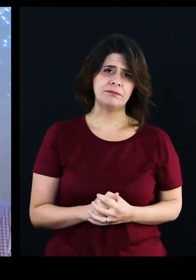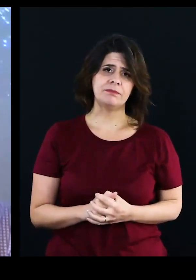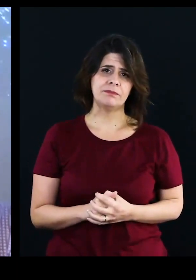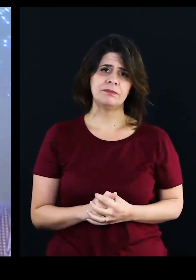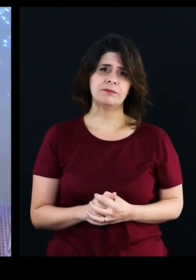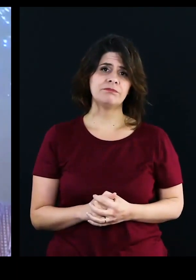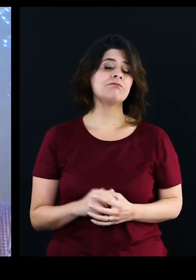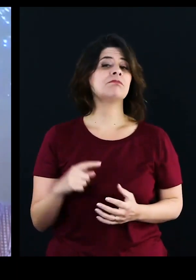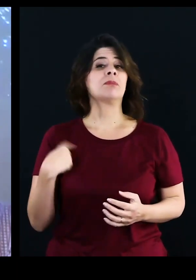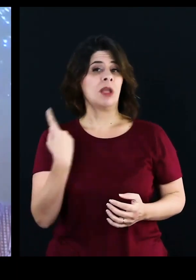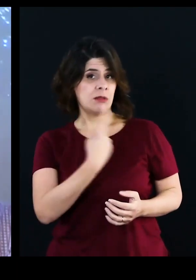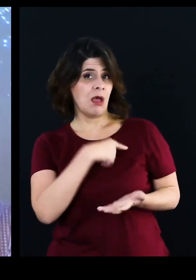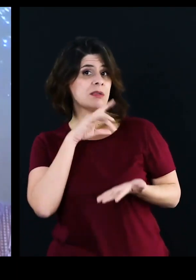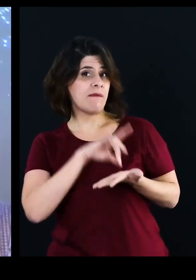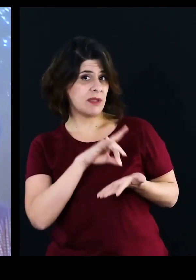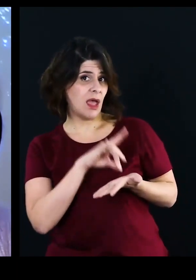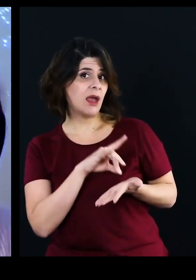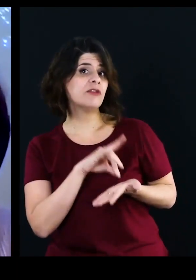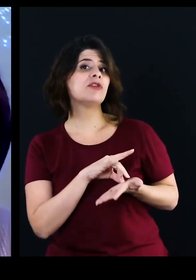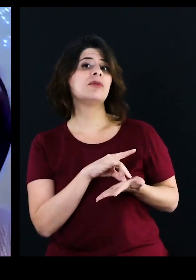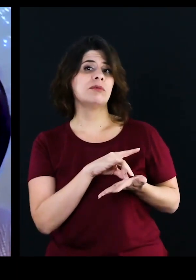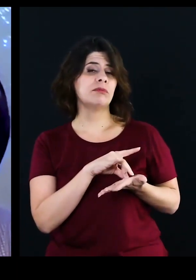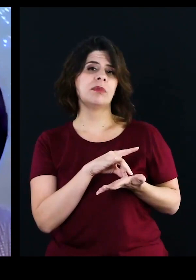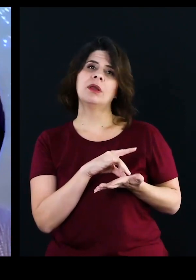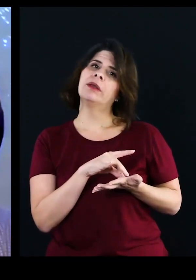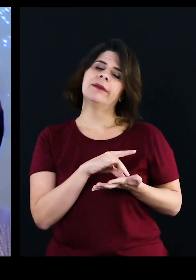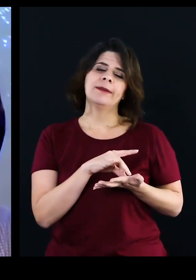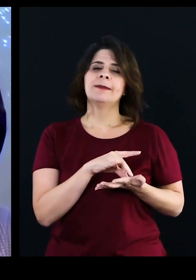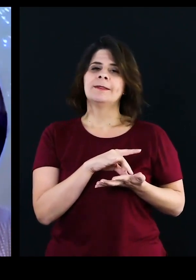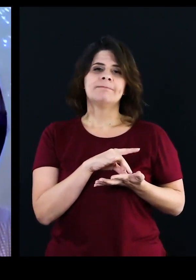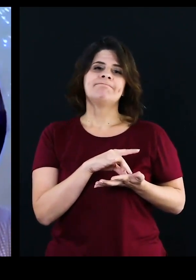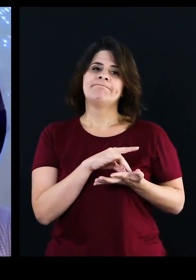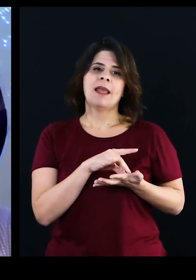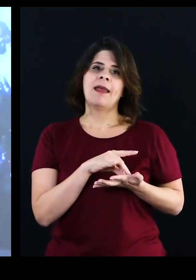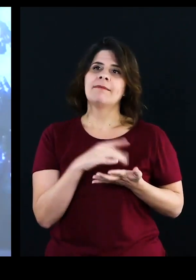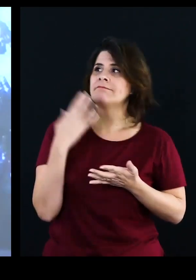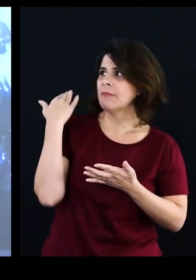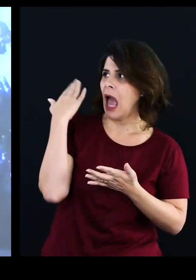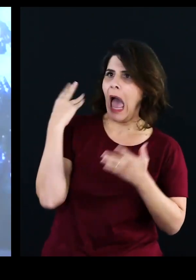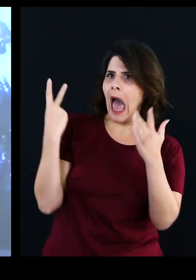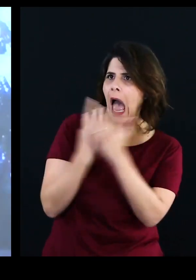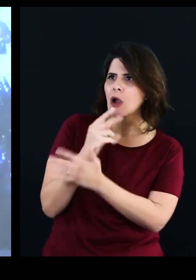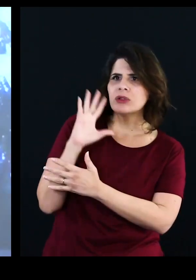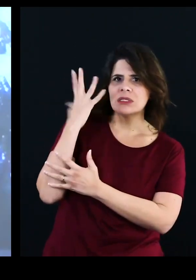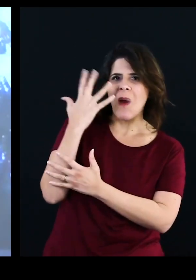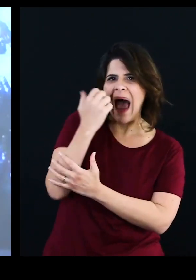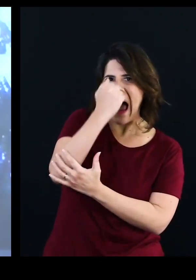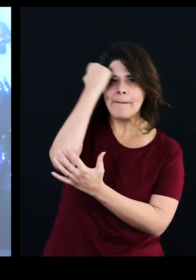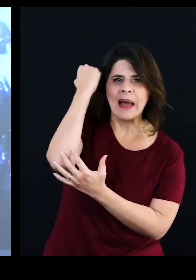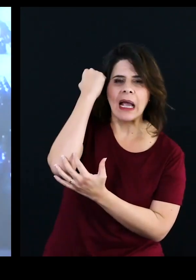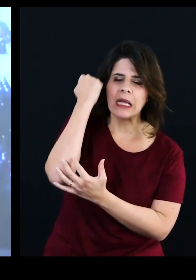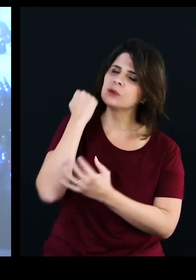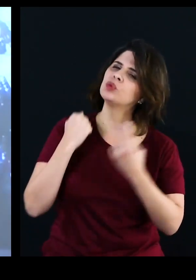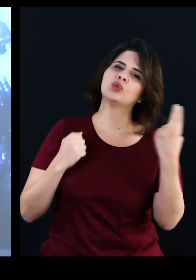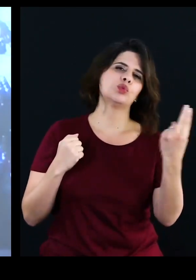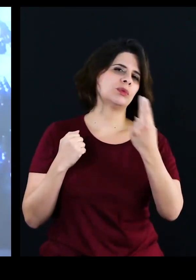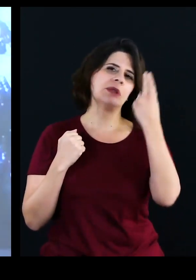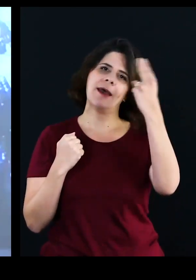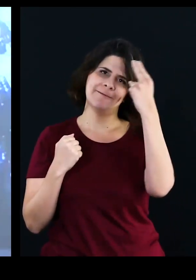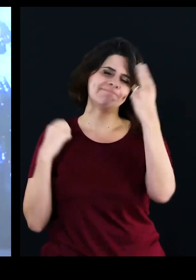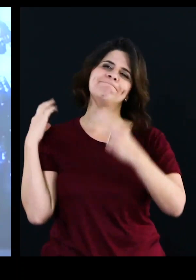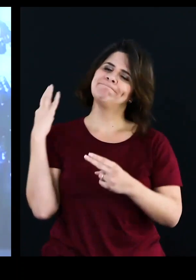na verdade, a gente não pode esquecer do que aconteceu. E é isso que nos